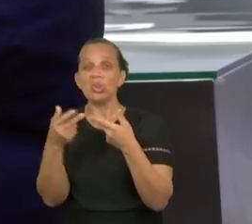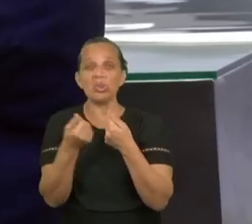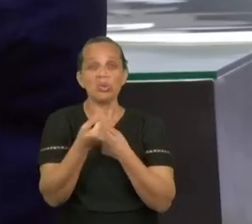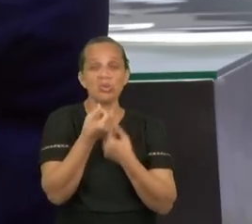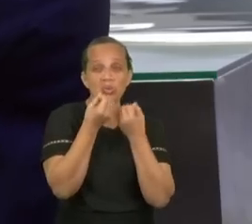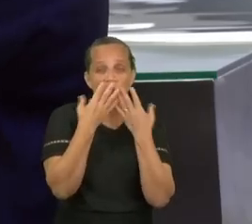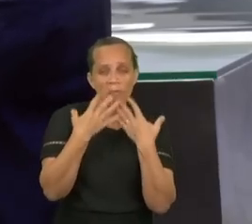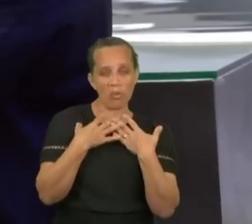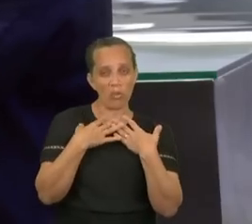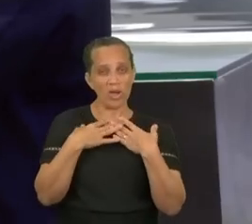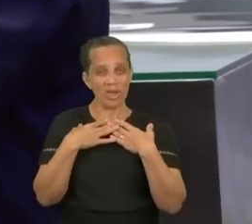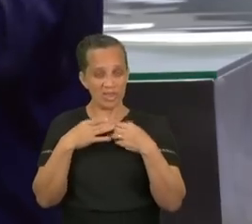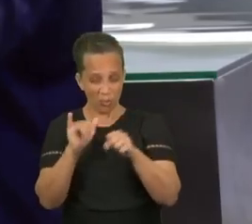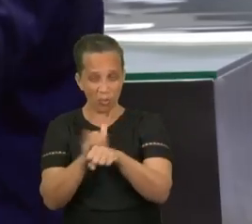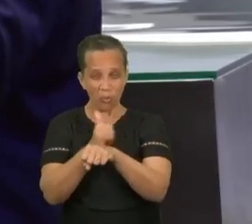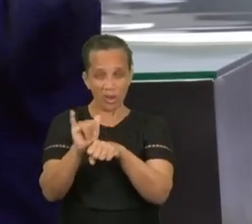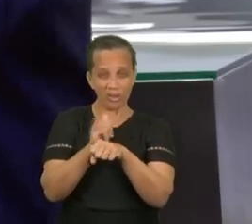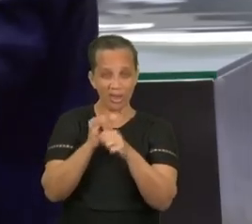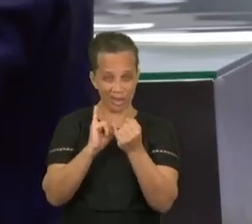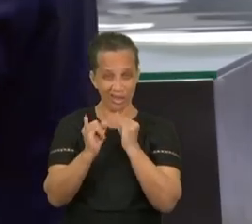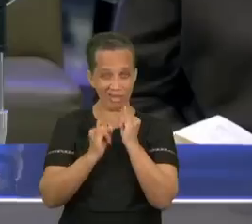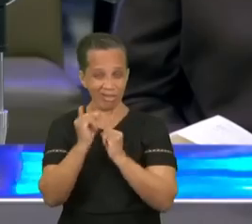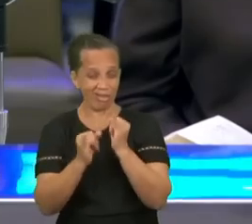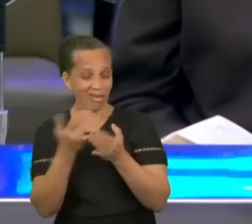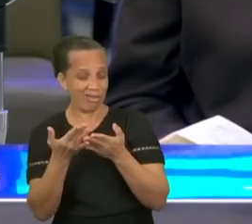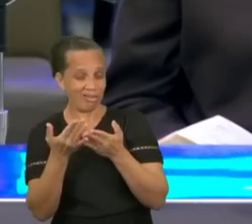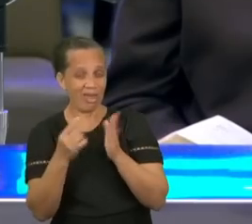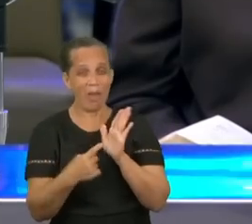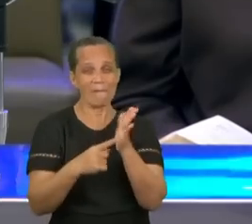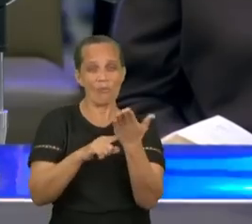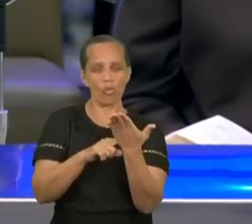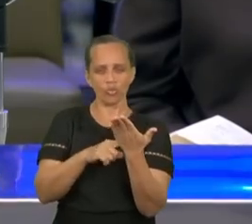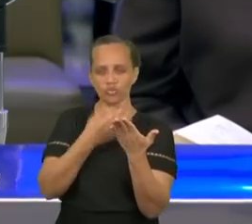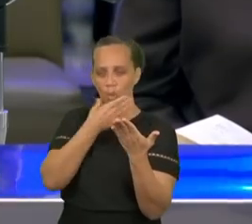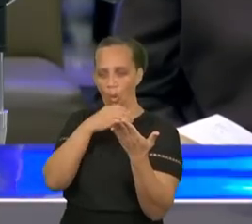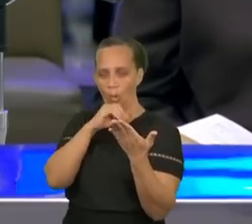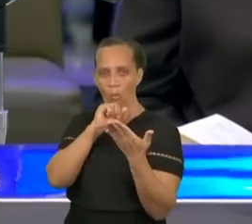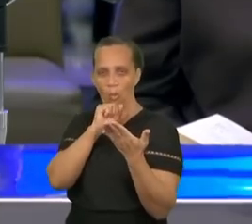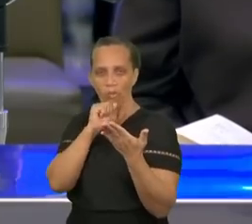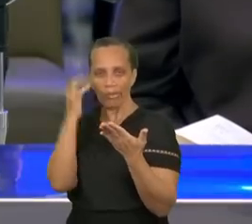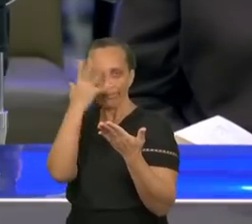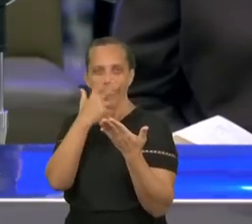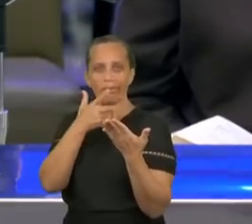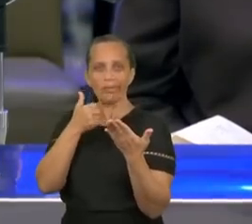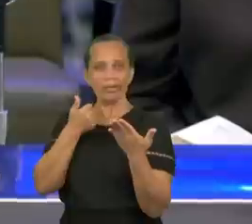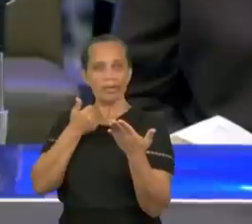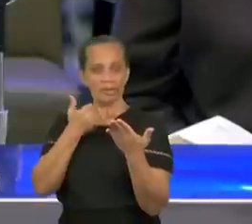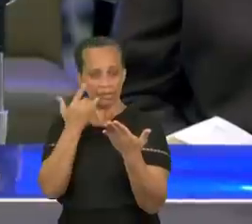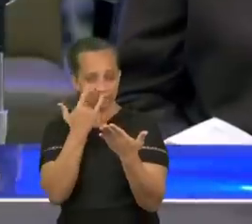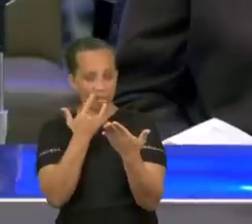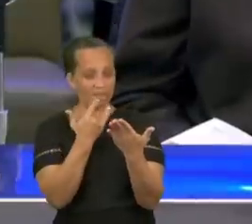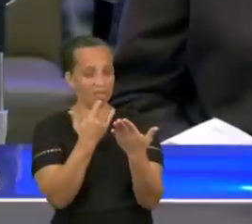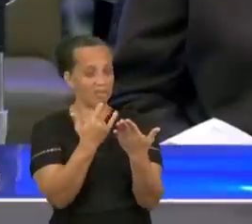o cara aparece lá com a fotografia de outro bem bonitão e ela não